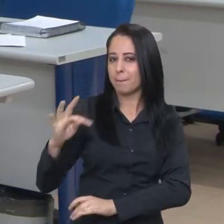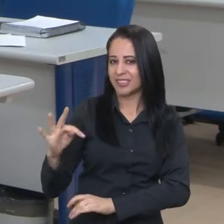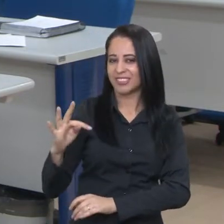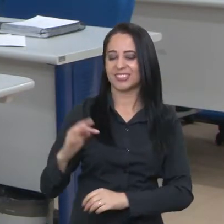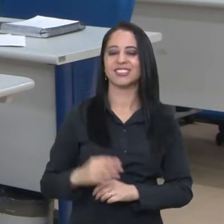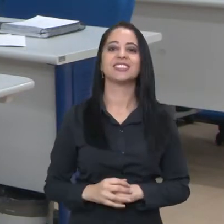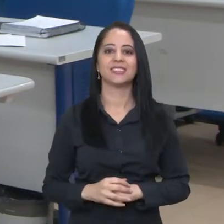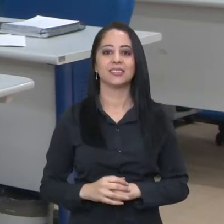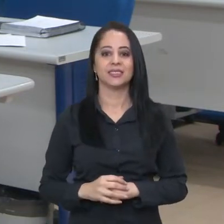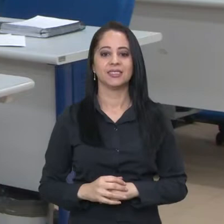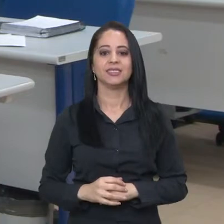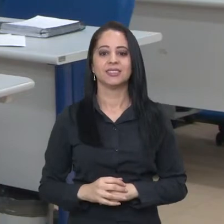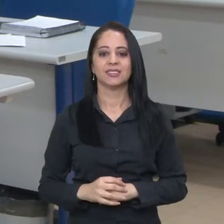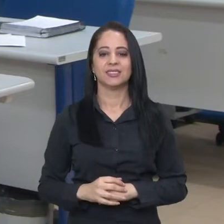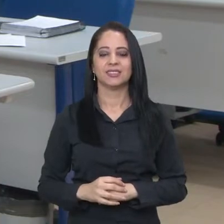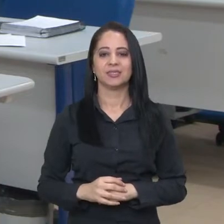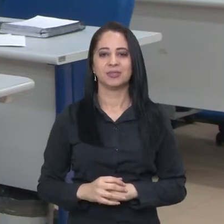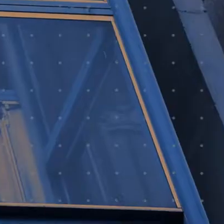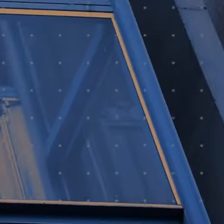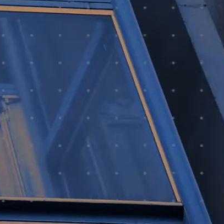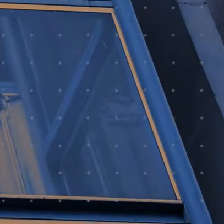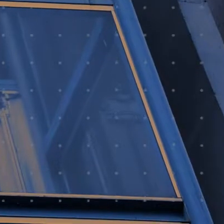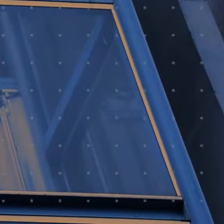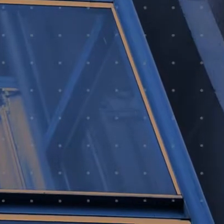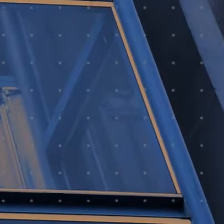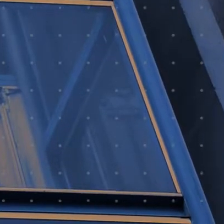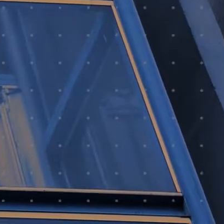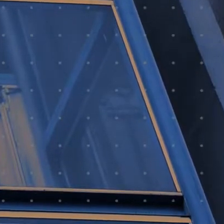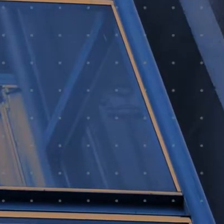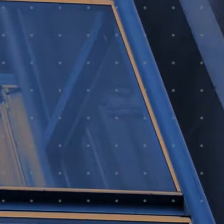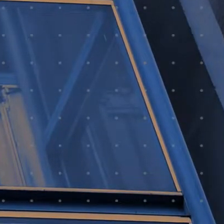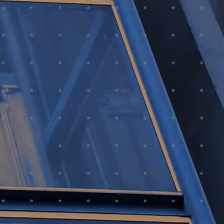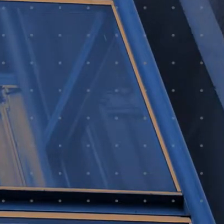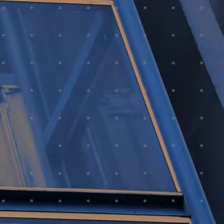gente acompanha na nossa agenda de serviços.